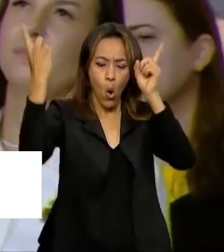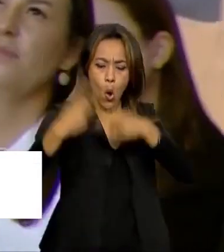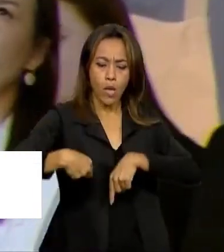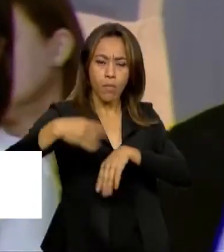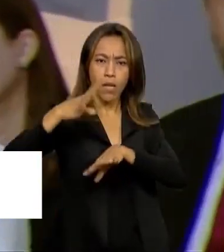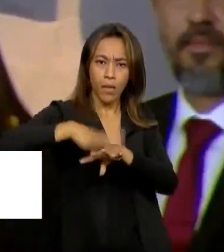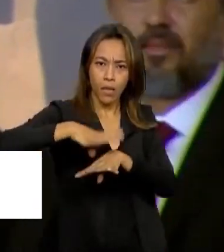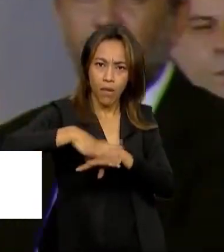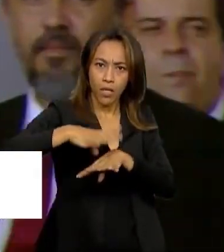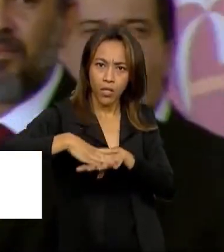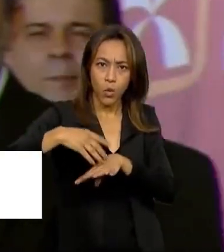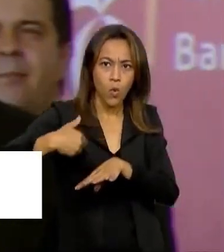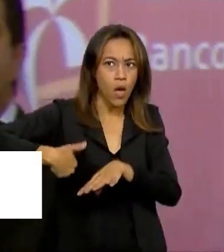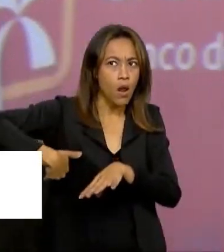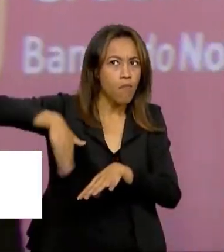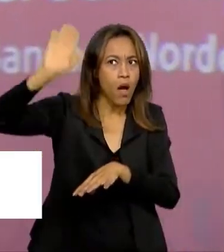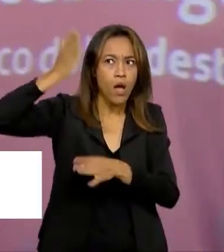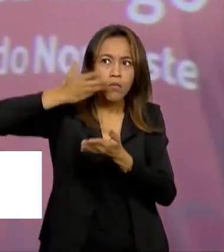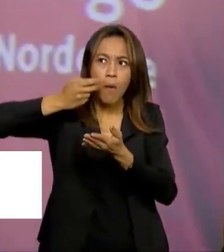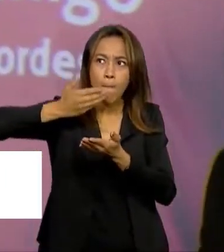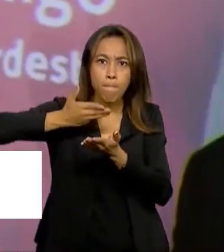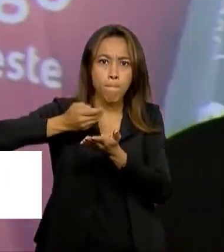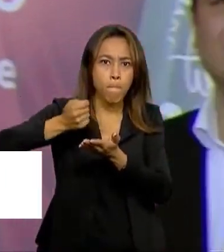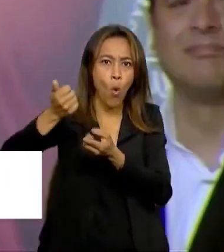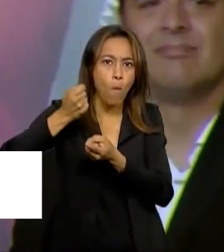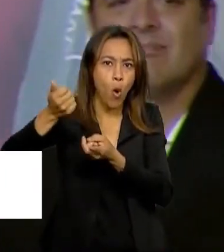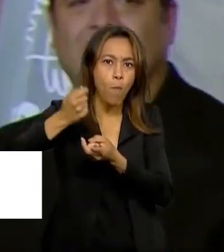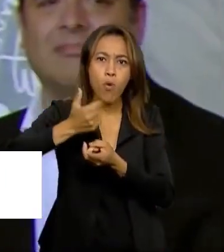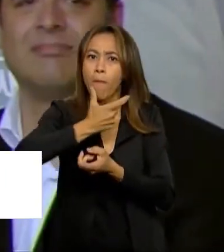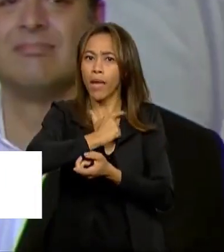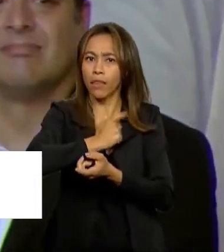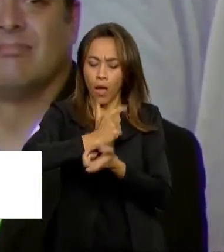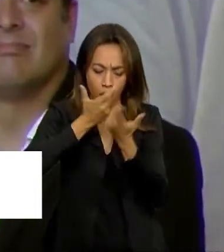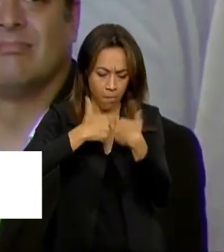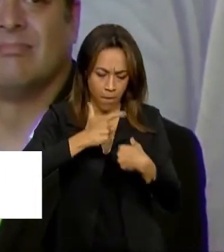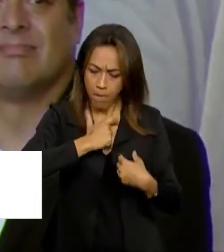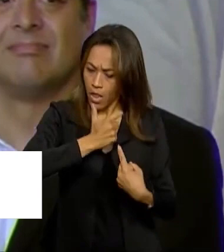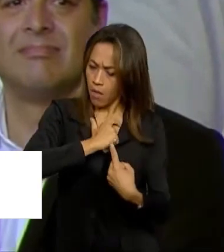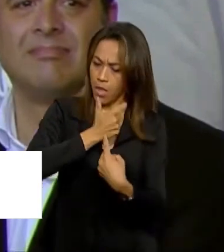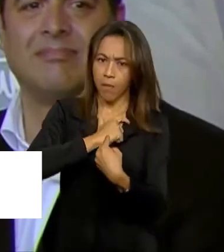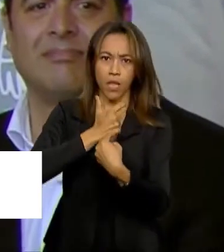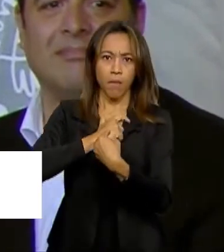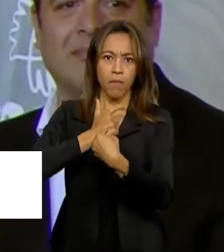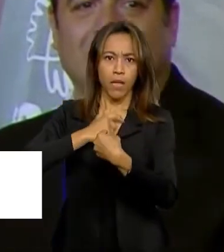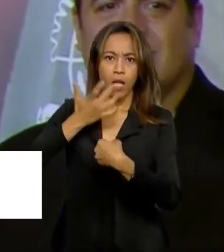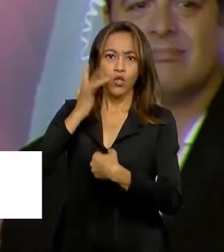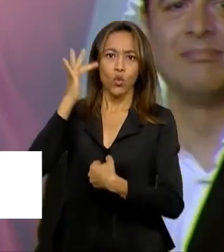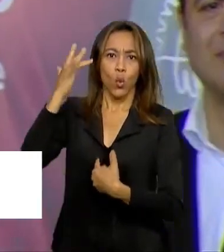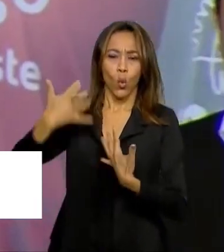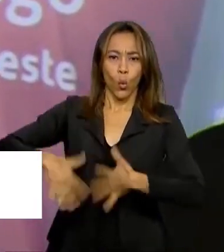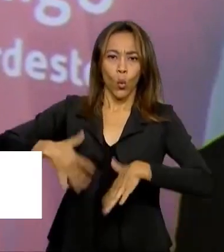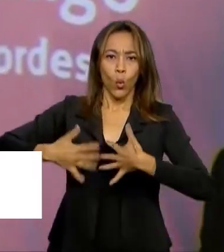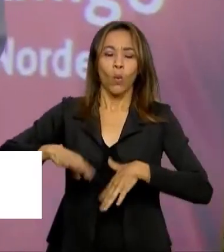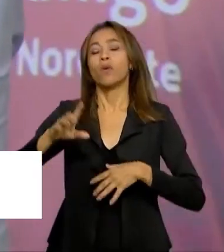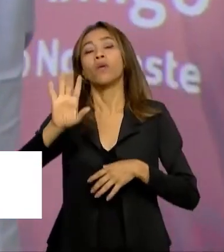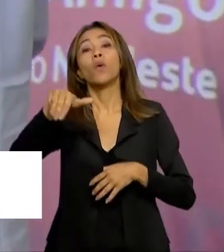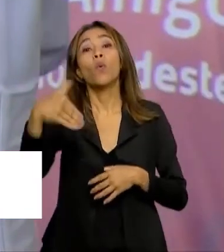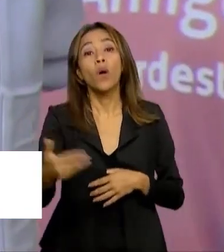o estado que mais tem gente que ganha medalha de ouro. E quando vai fazer